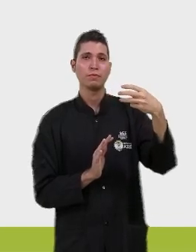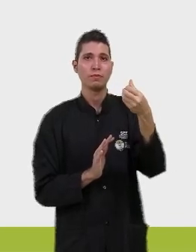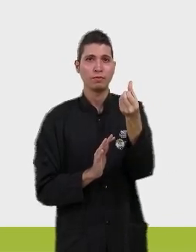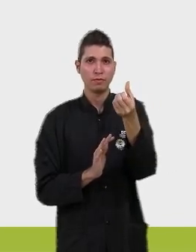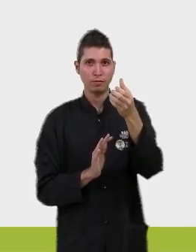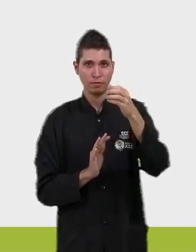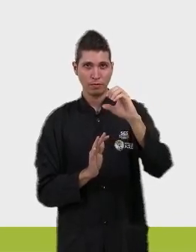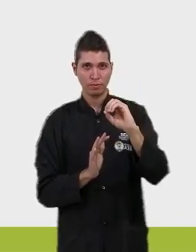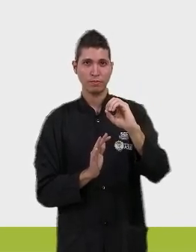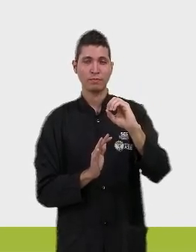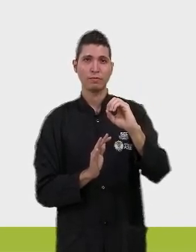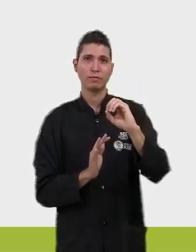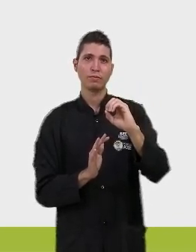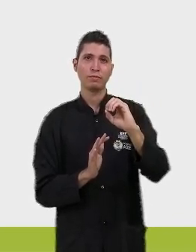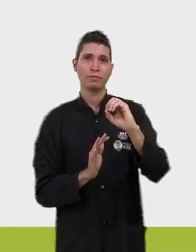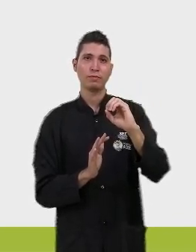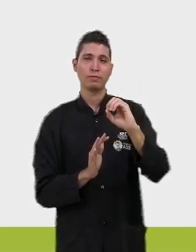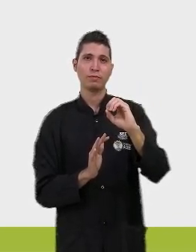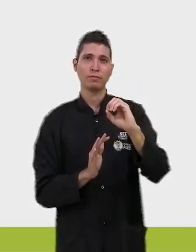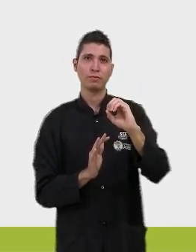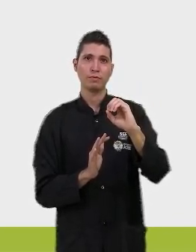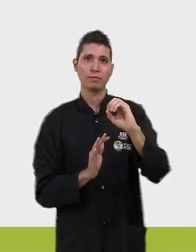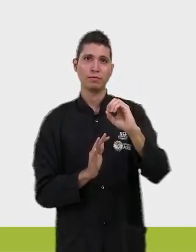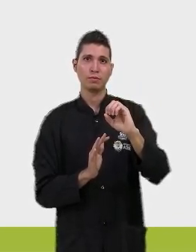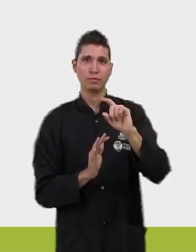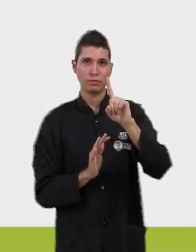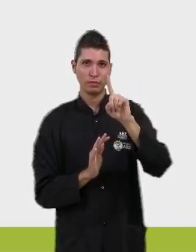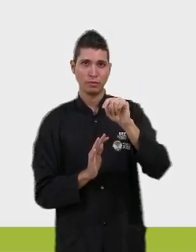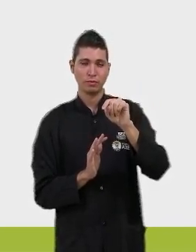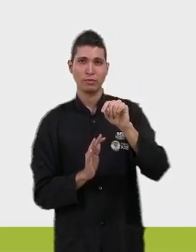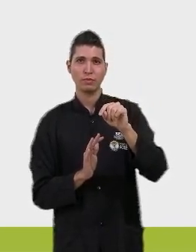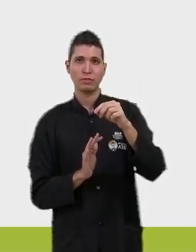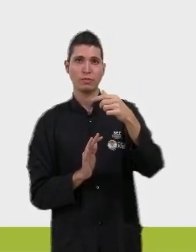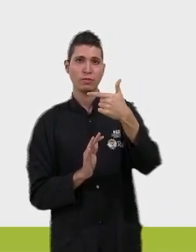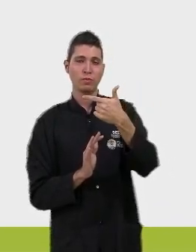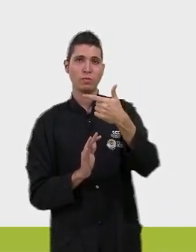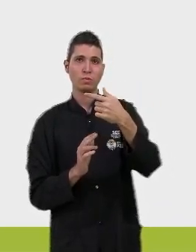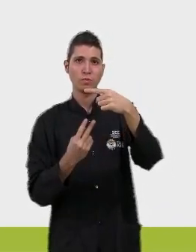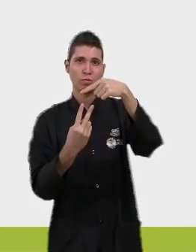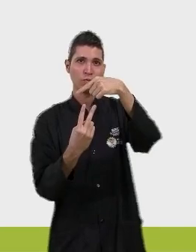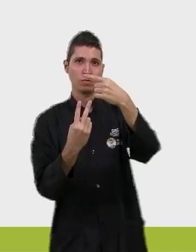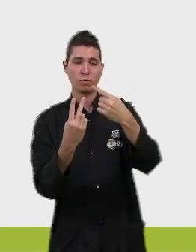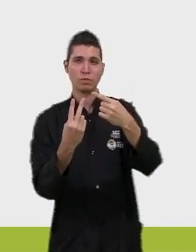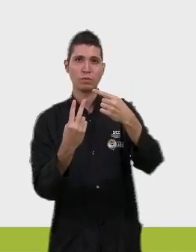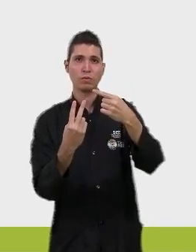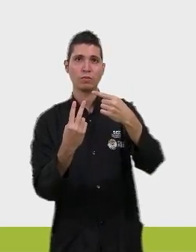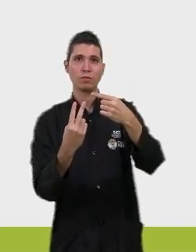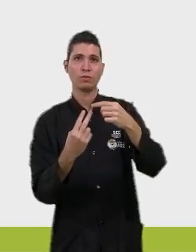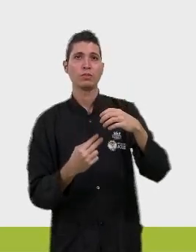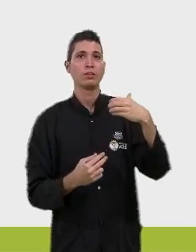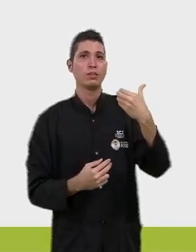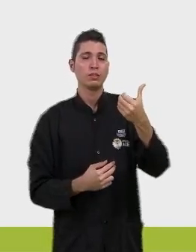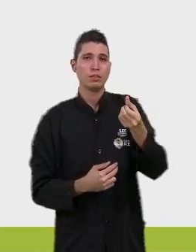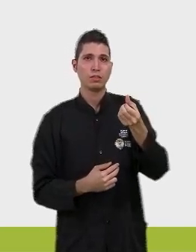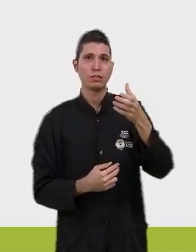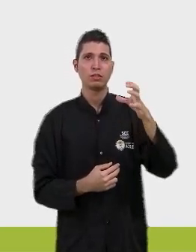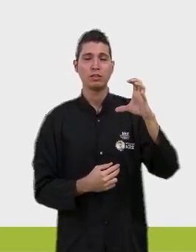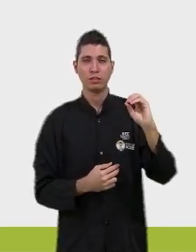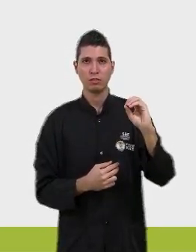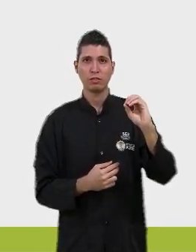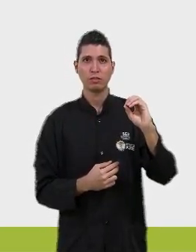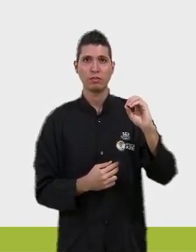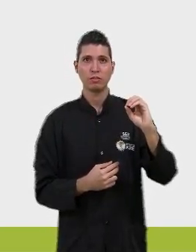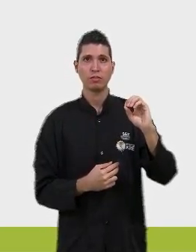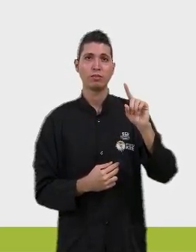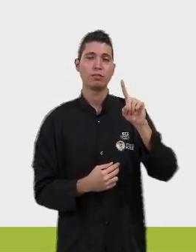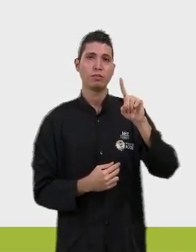360 é equivalente a 2π. E 60 graus vai ser equivalente